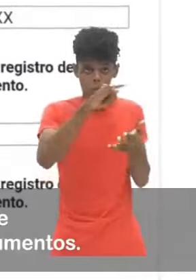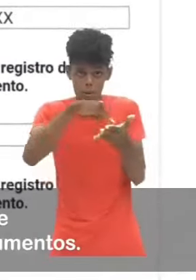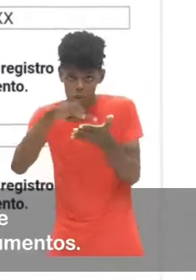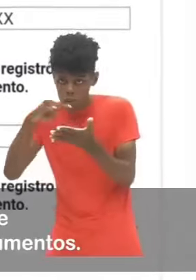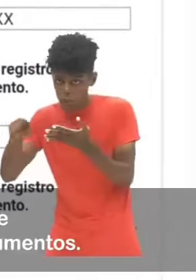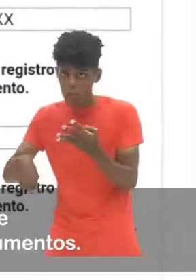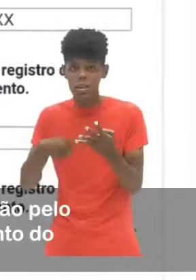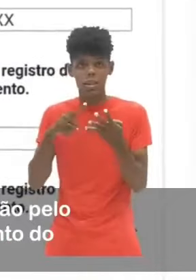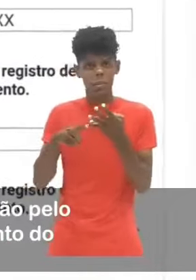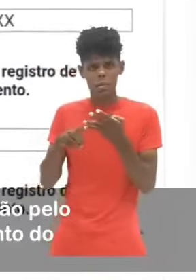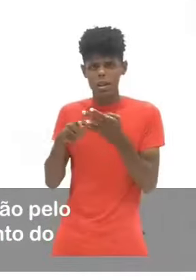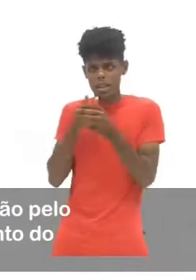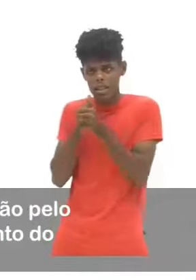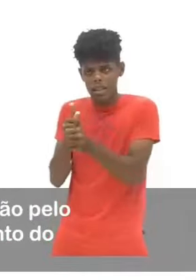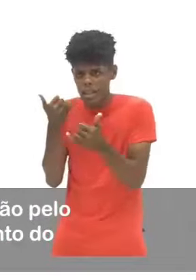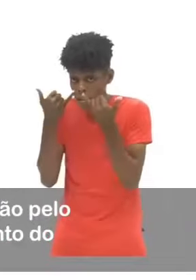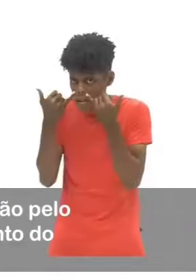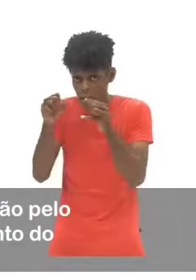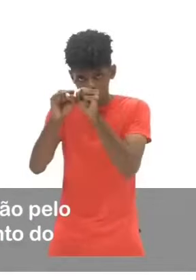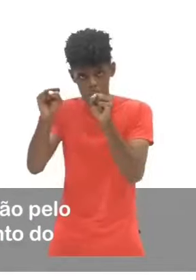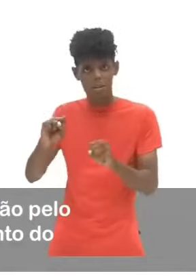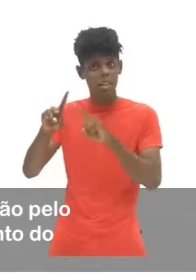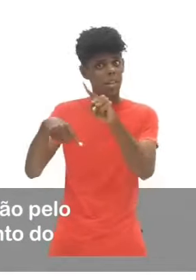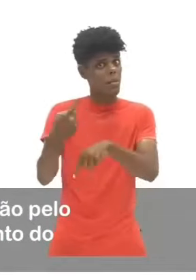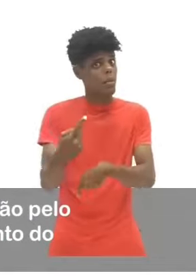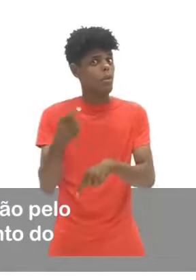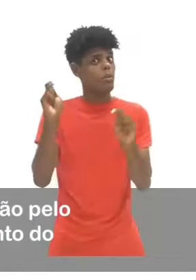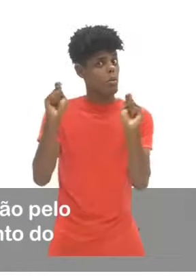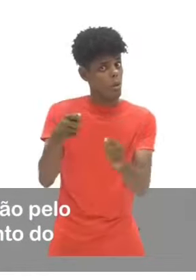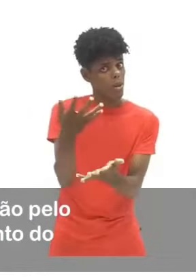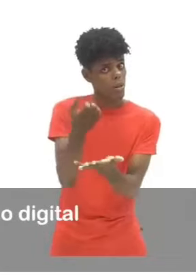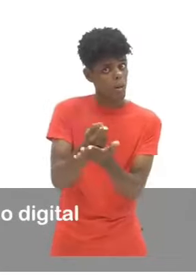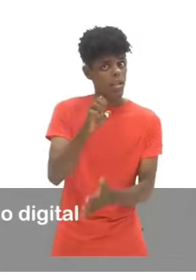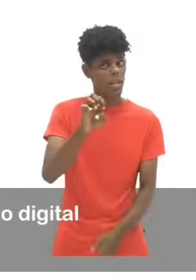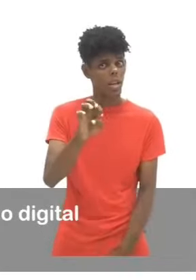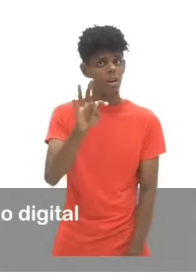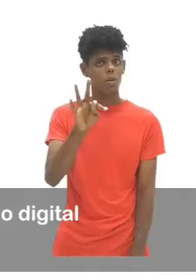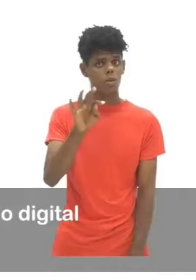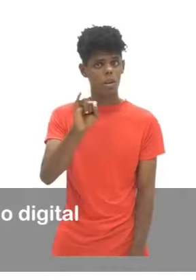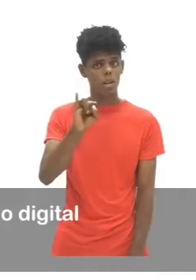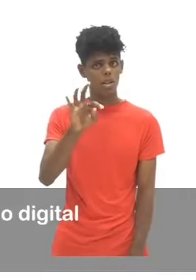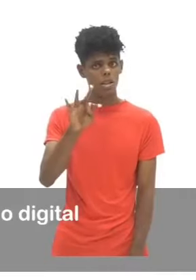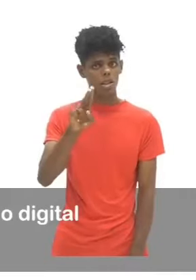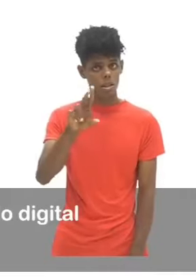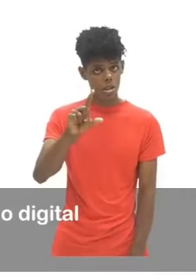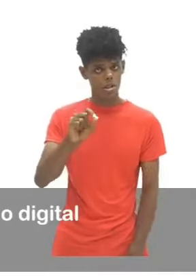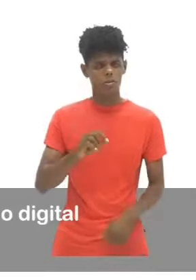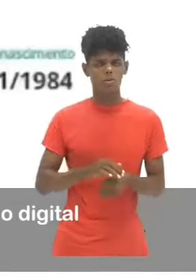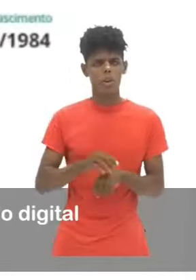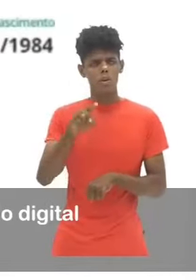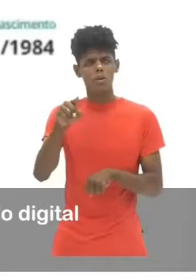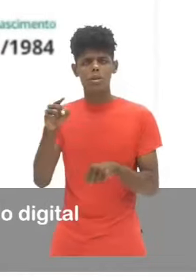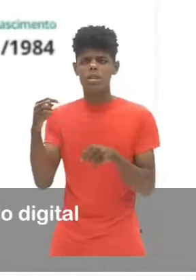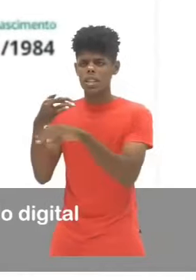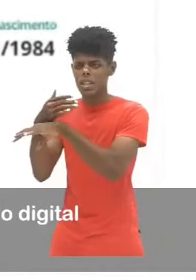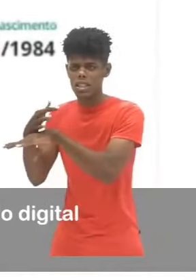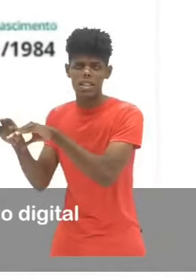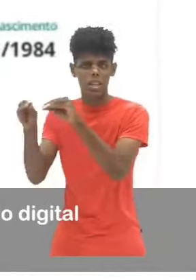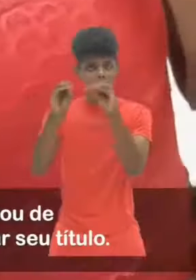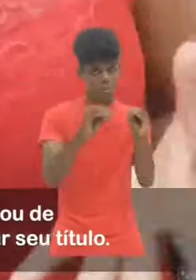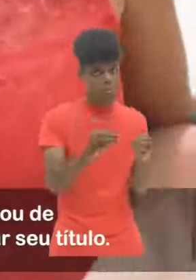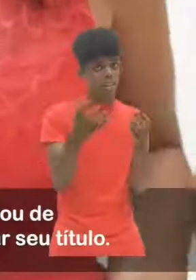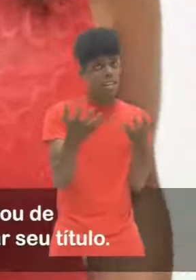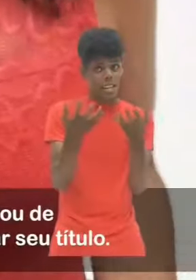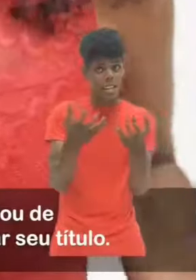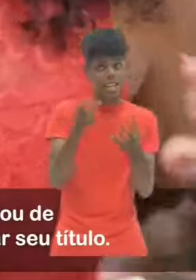as imagens dos documentos. Acompanhe sua solicitação pelo sistema de acompanhamento do Título Net e, finalmente, baixe o seu título digital pelo aplicativo